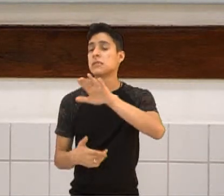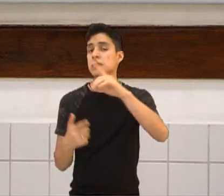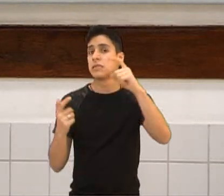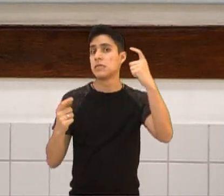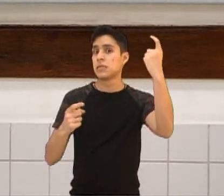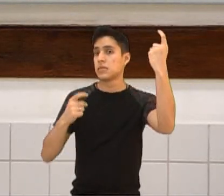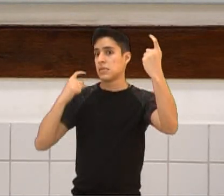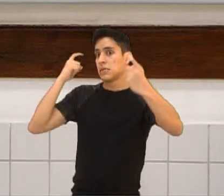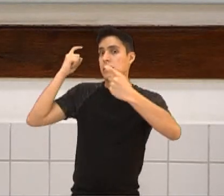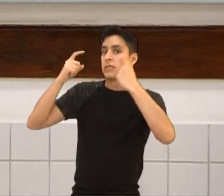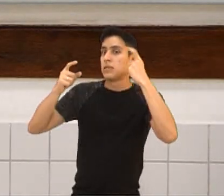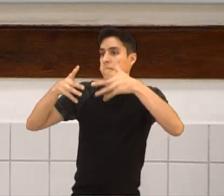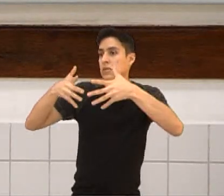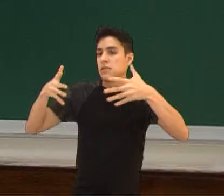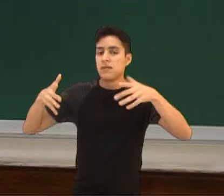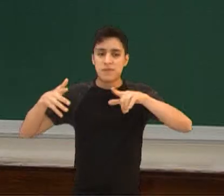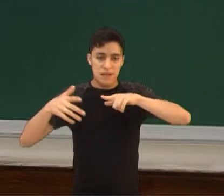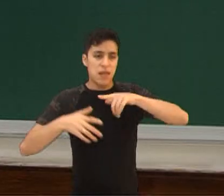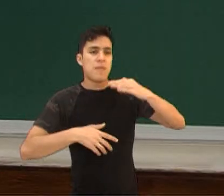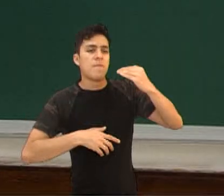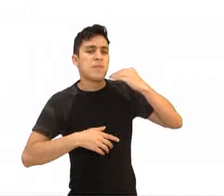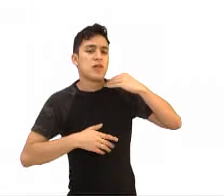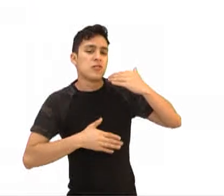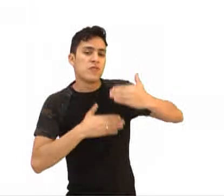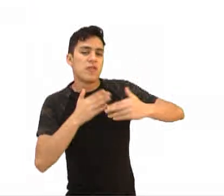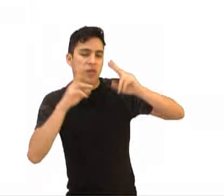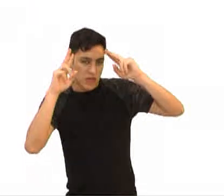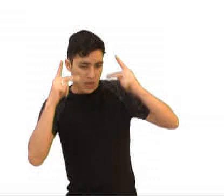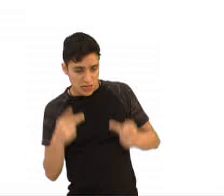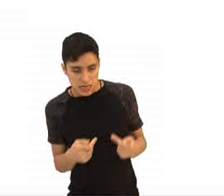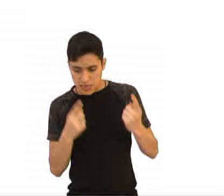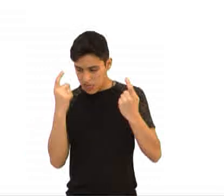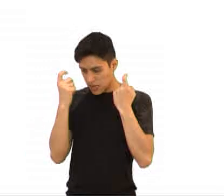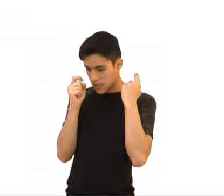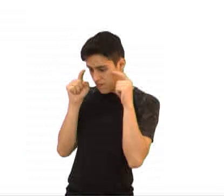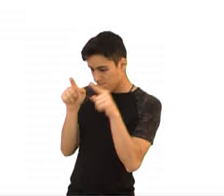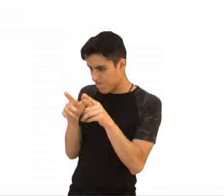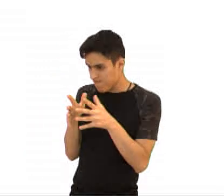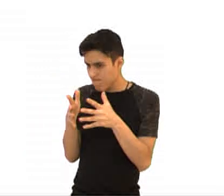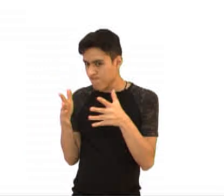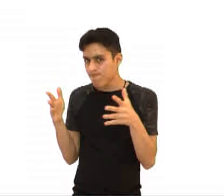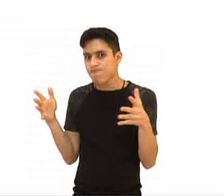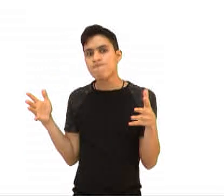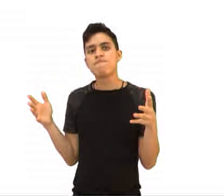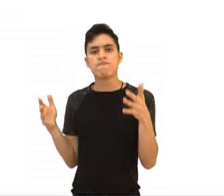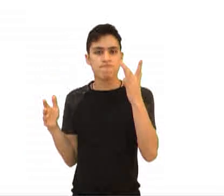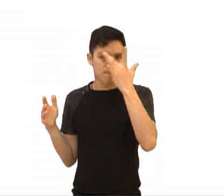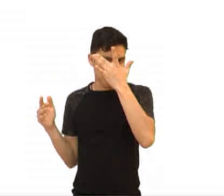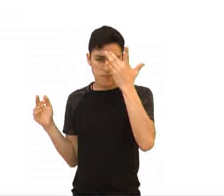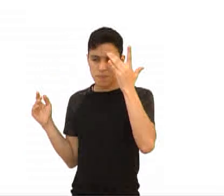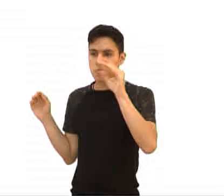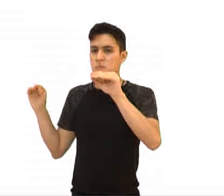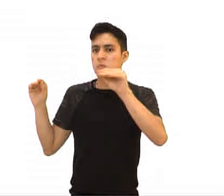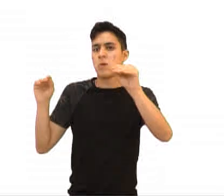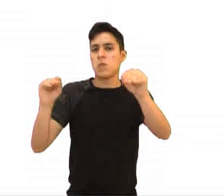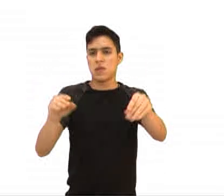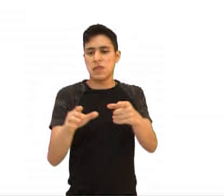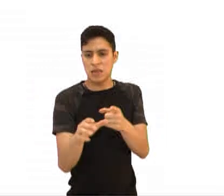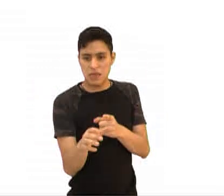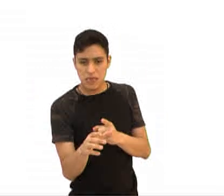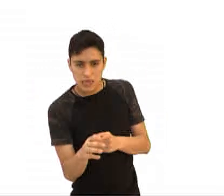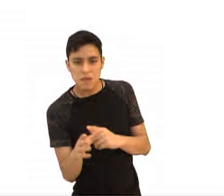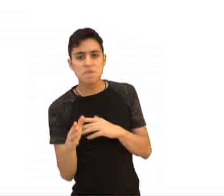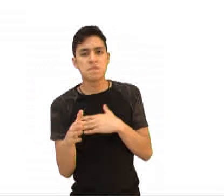Banco Asiático de Desenvolvimento, essa rápida expansão, né, de pessoas migrando para áreas urbanas, o êxodo rural